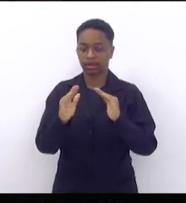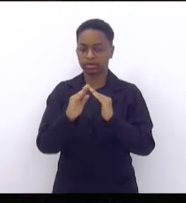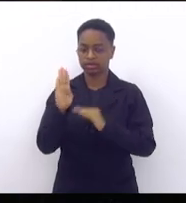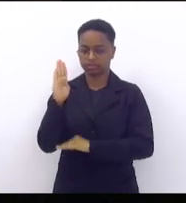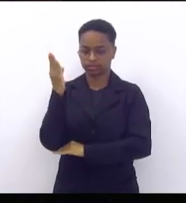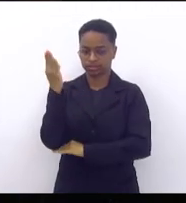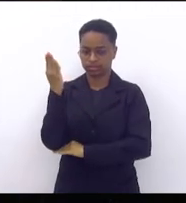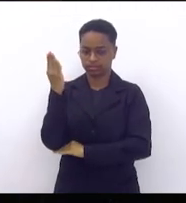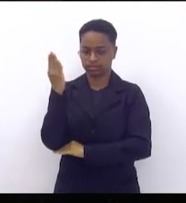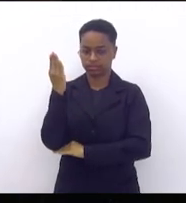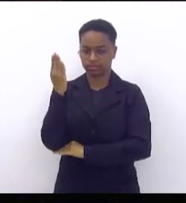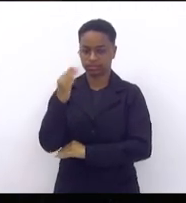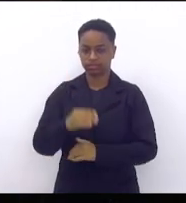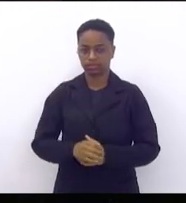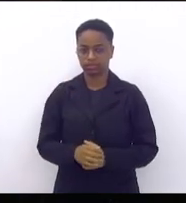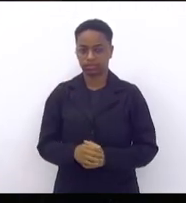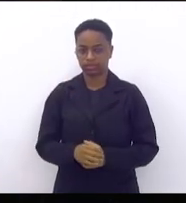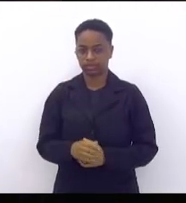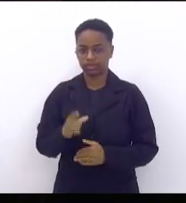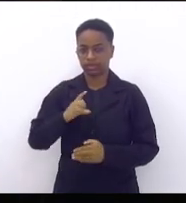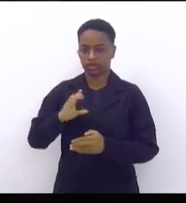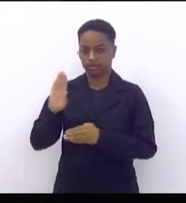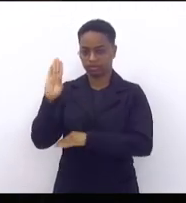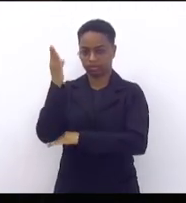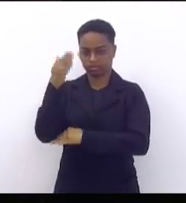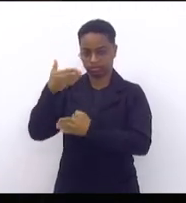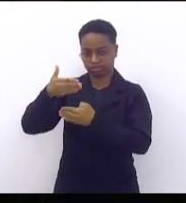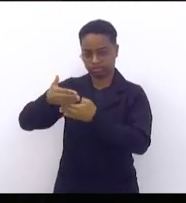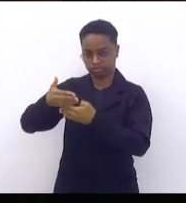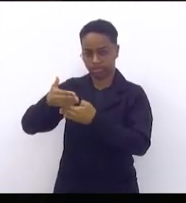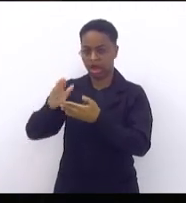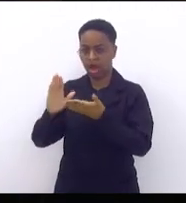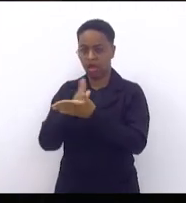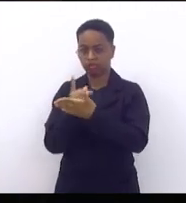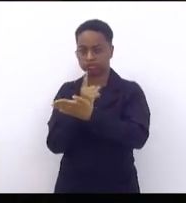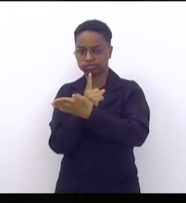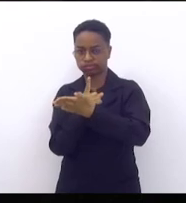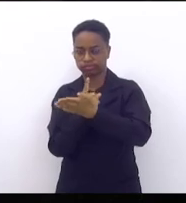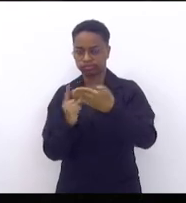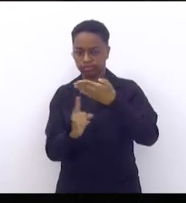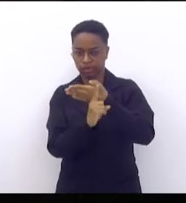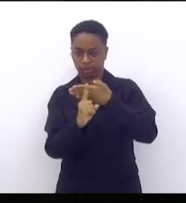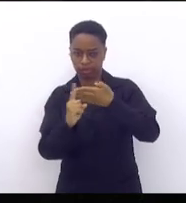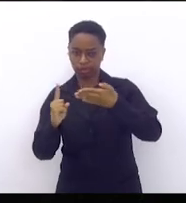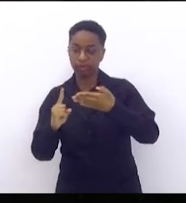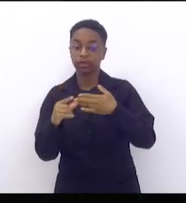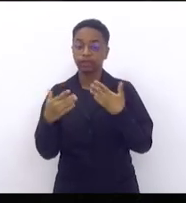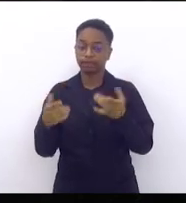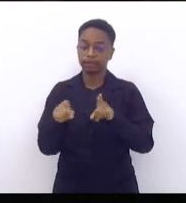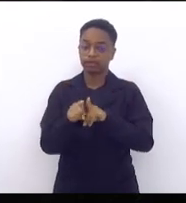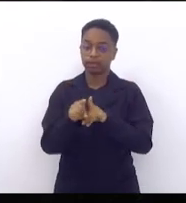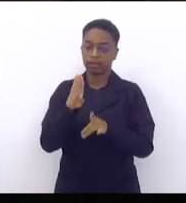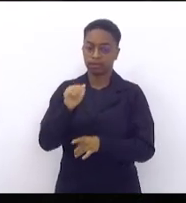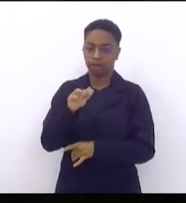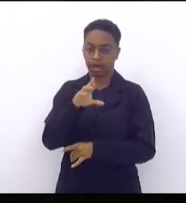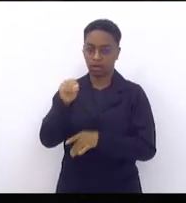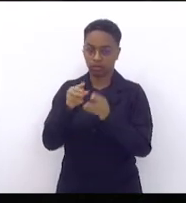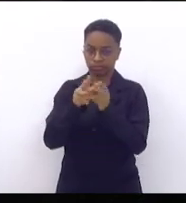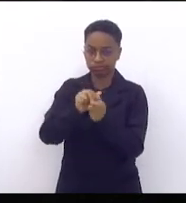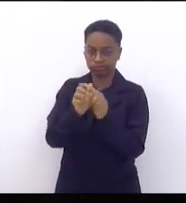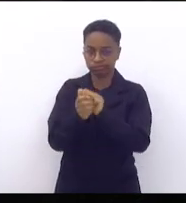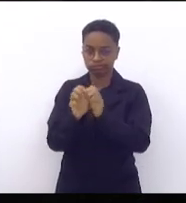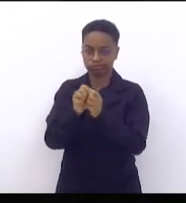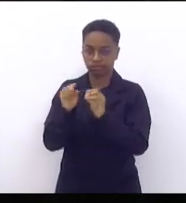né? Aqueles madeirames em pé, alguns cruzados, e o barro